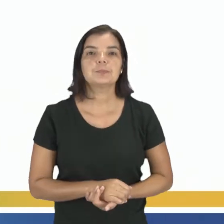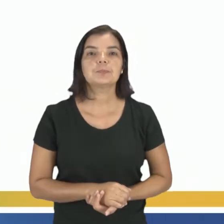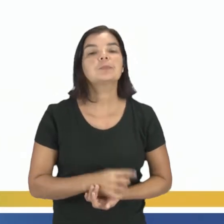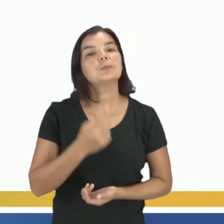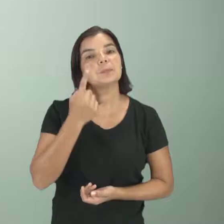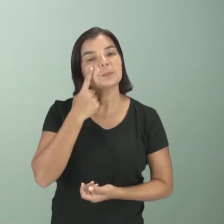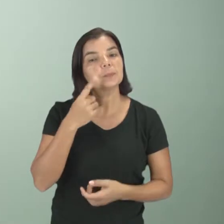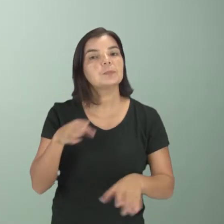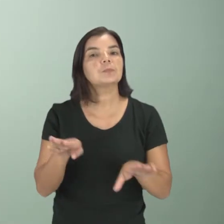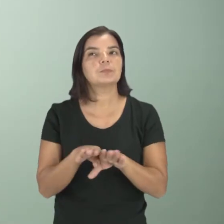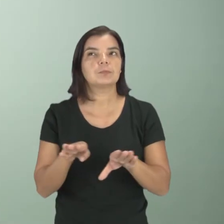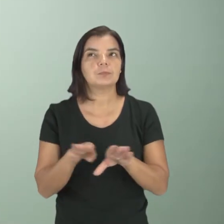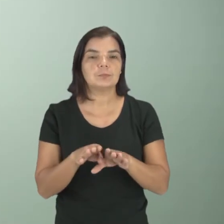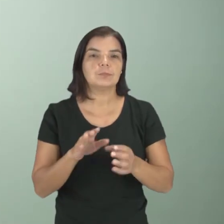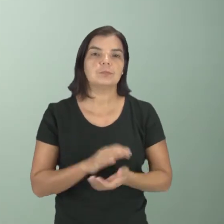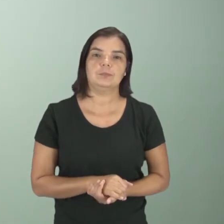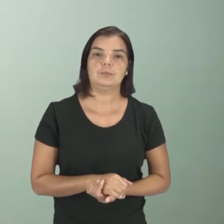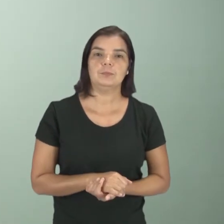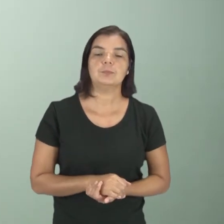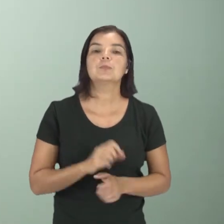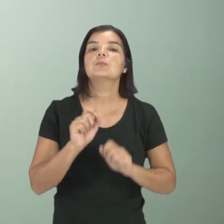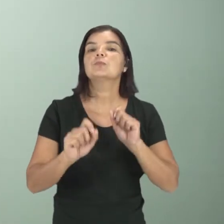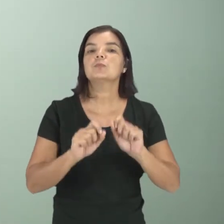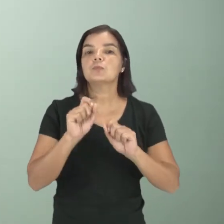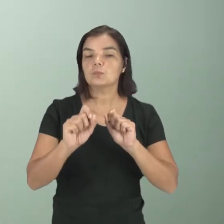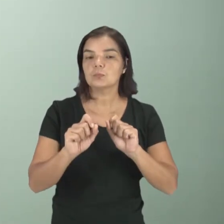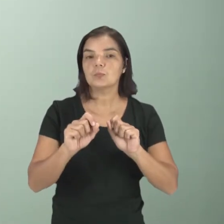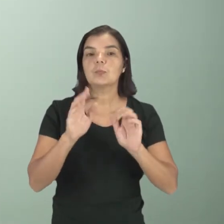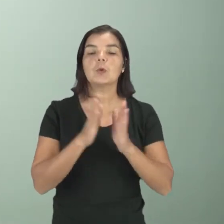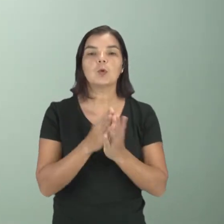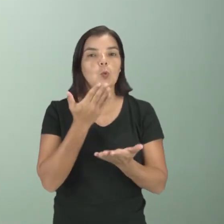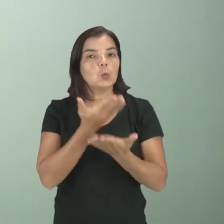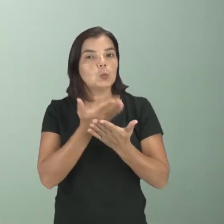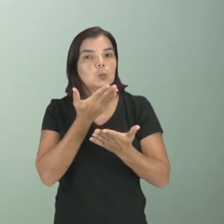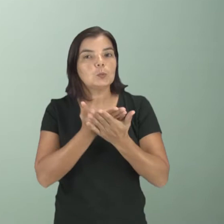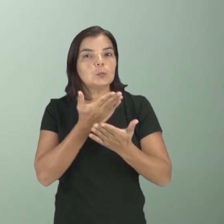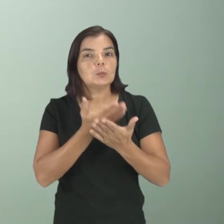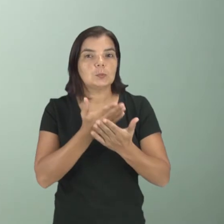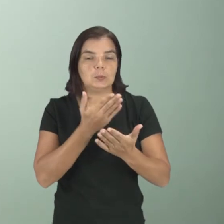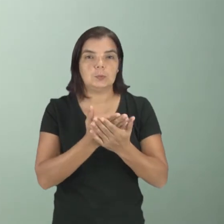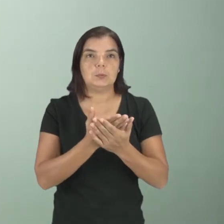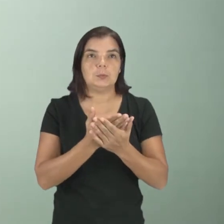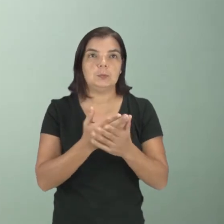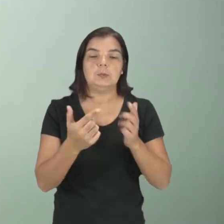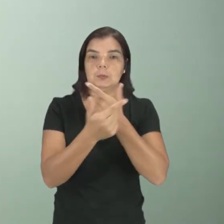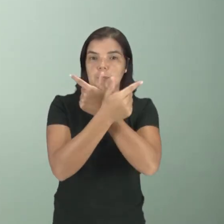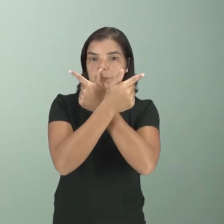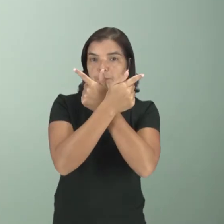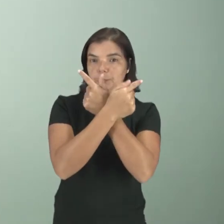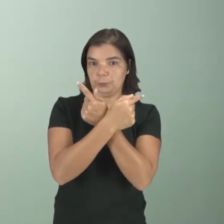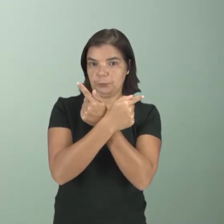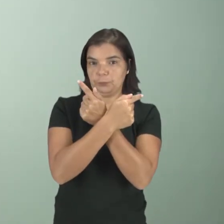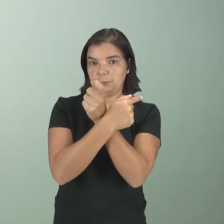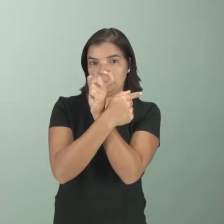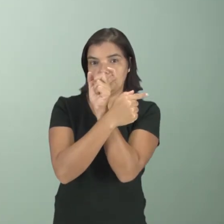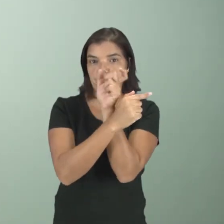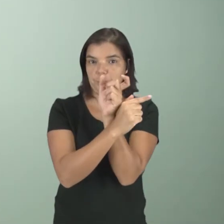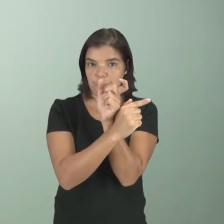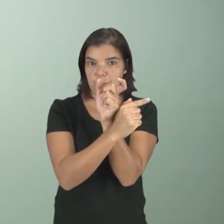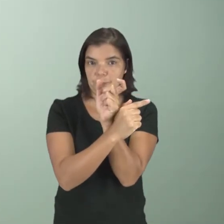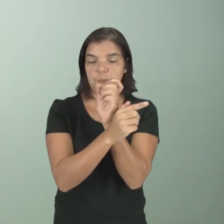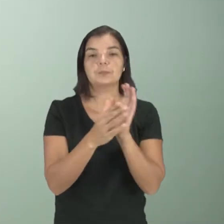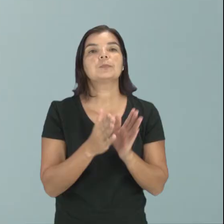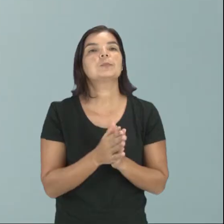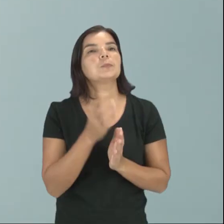Nós vimos também, acerca das funções exponenciais, nós estudamos as equações exponenciais. Nós vimos as